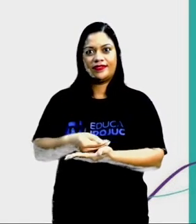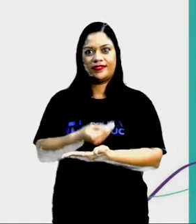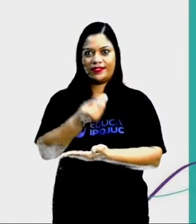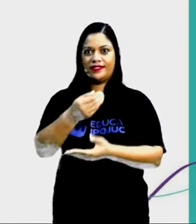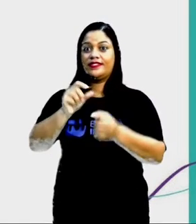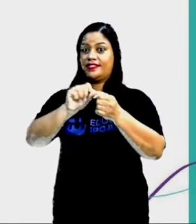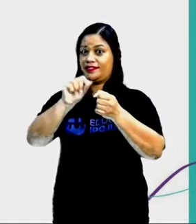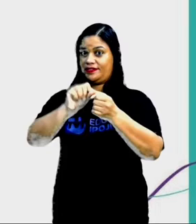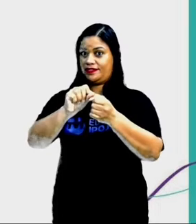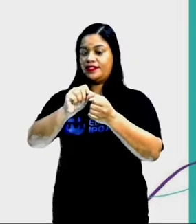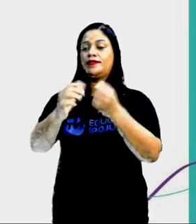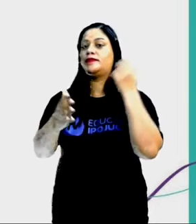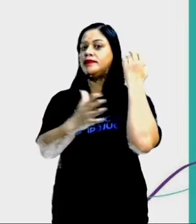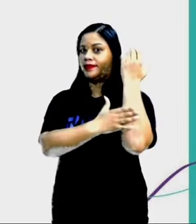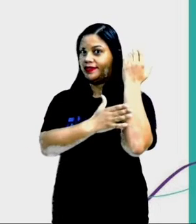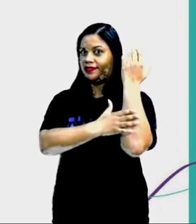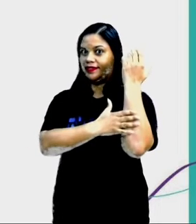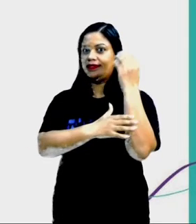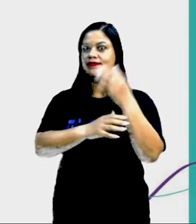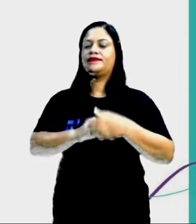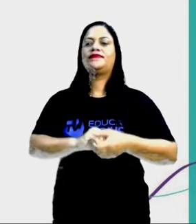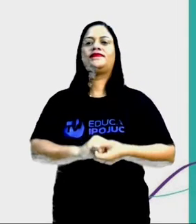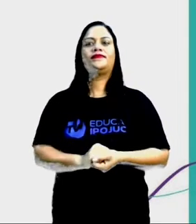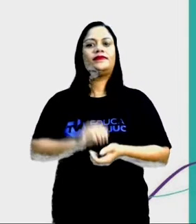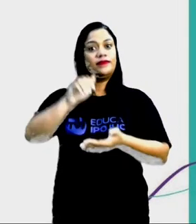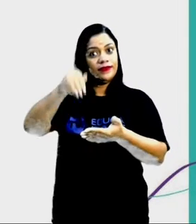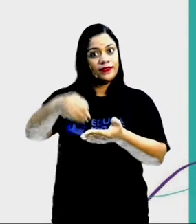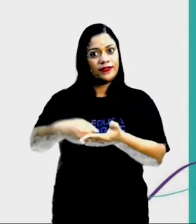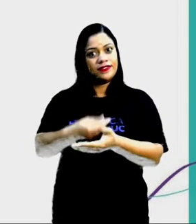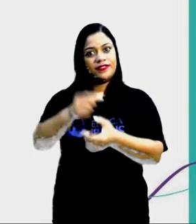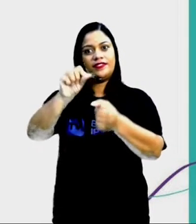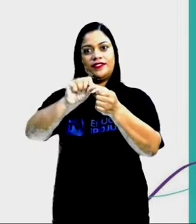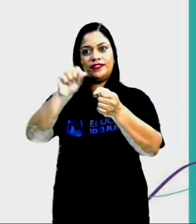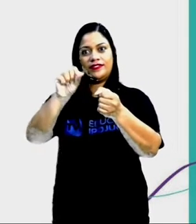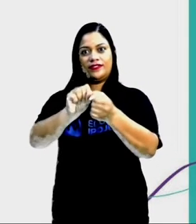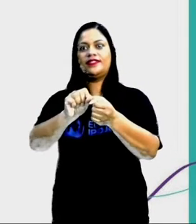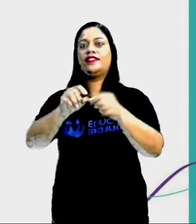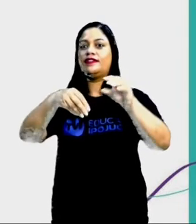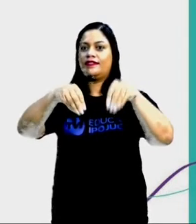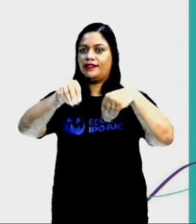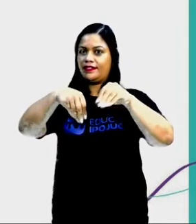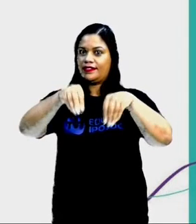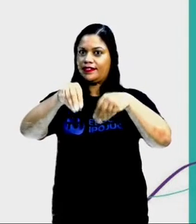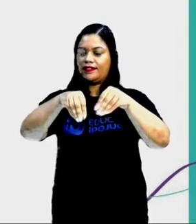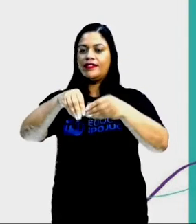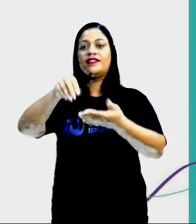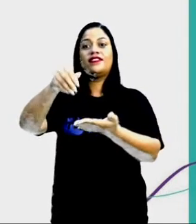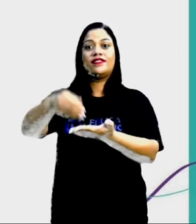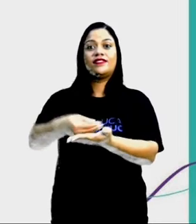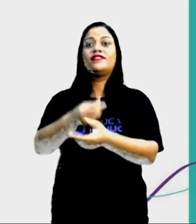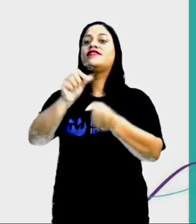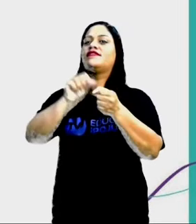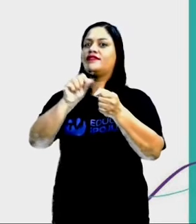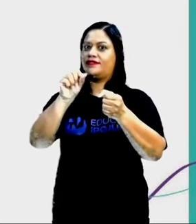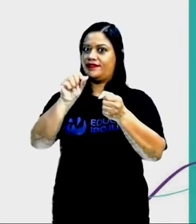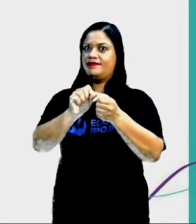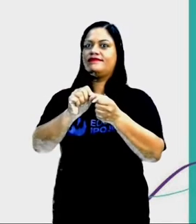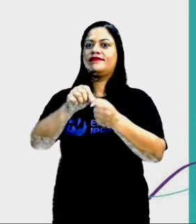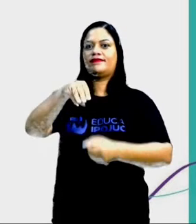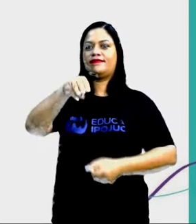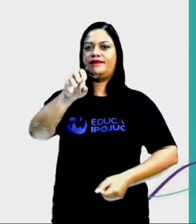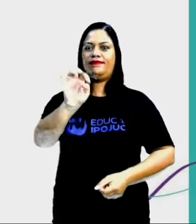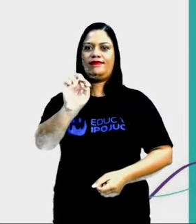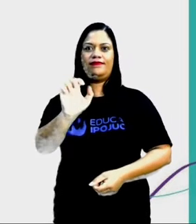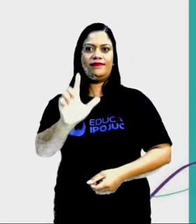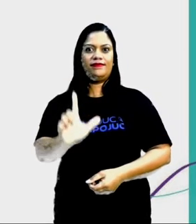de madeira, a colher, que é de plástico, e a colher, que é de metal.